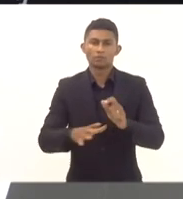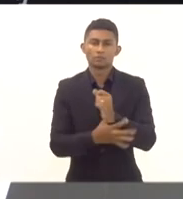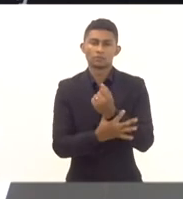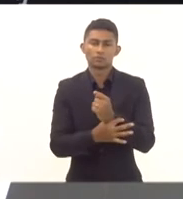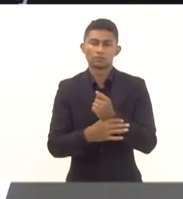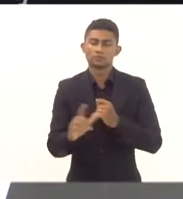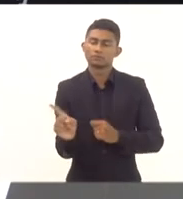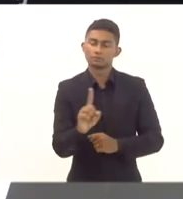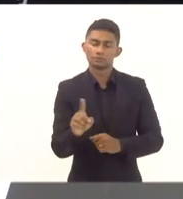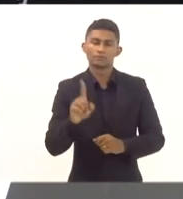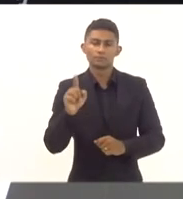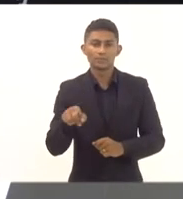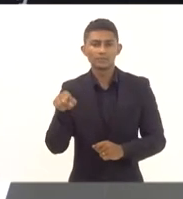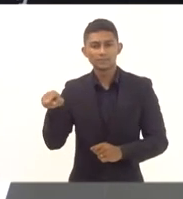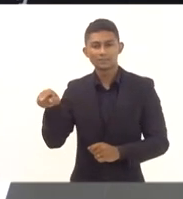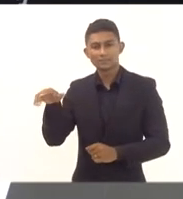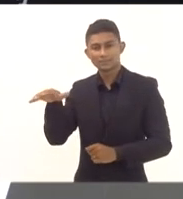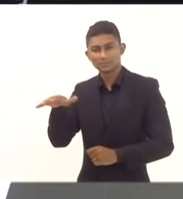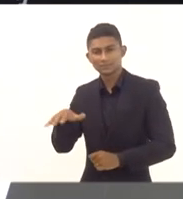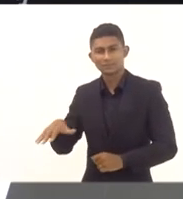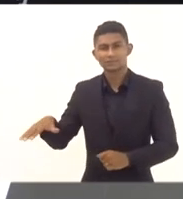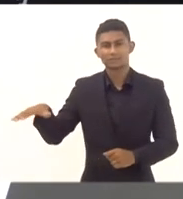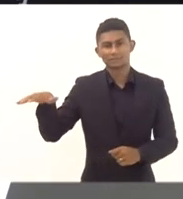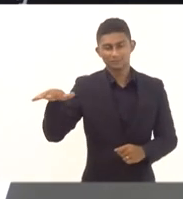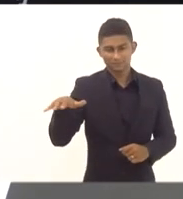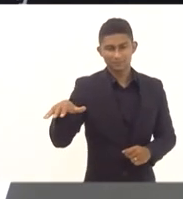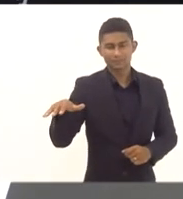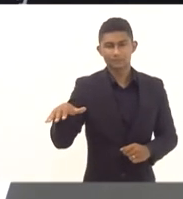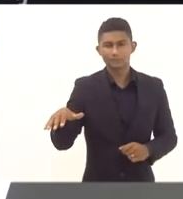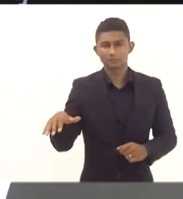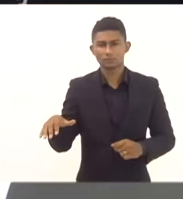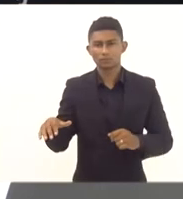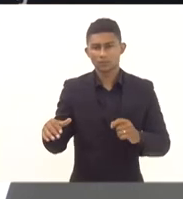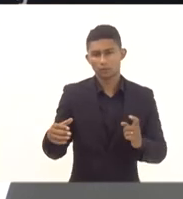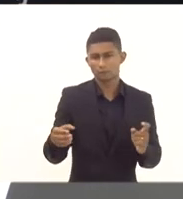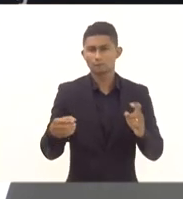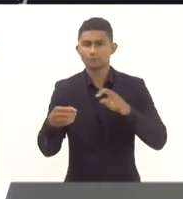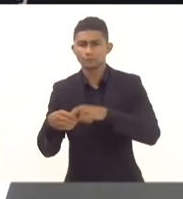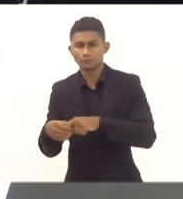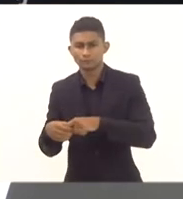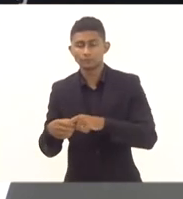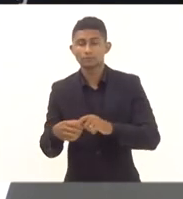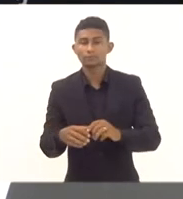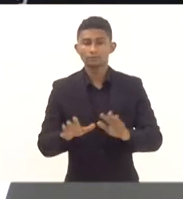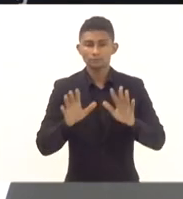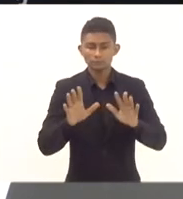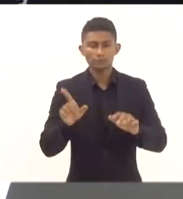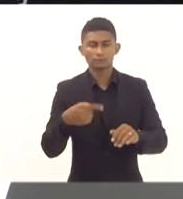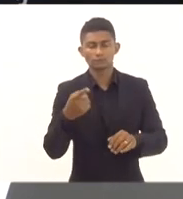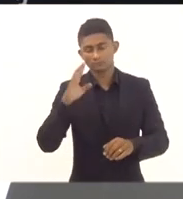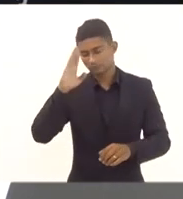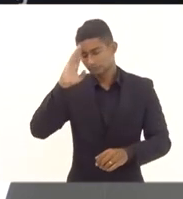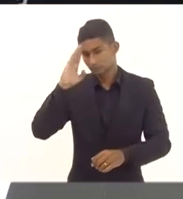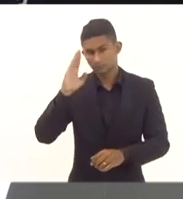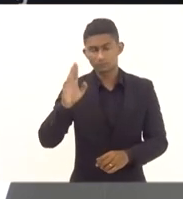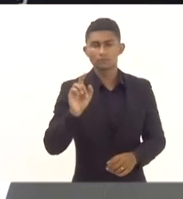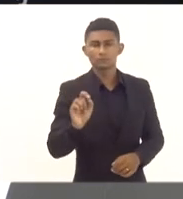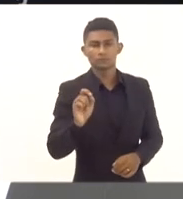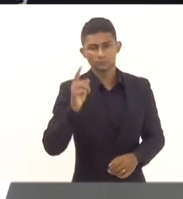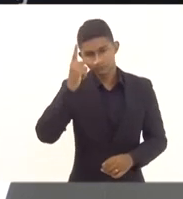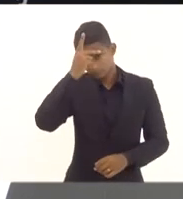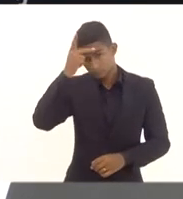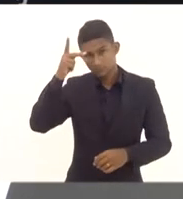retomada de território mas é um programa onde é tchau é com prioridade para que as pessoas